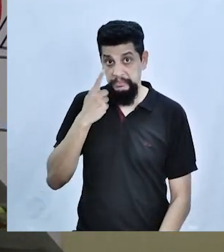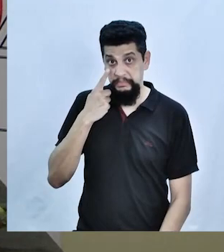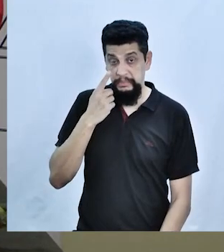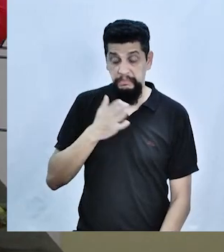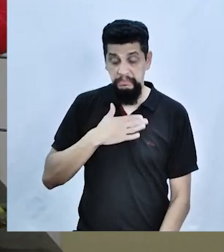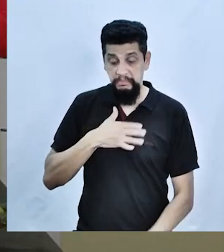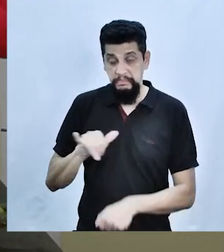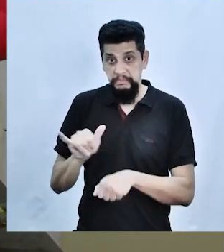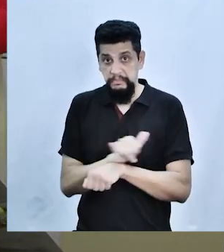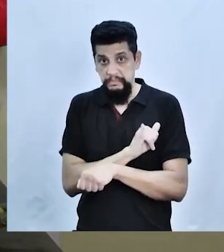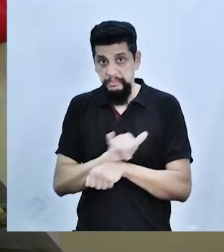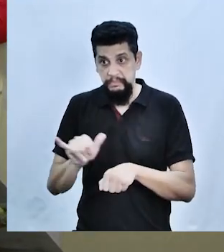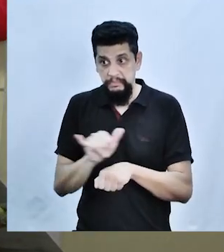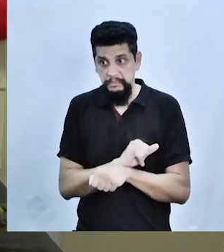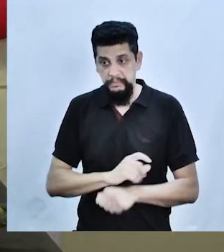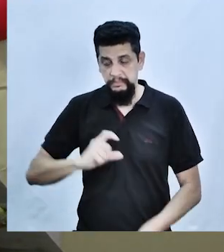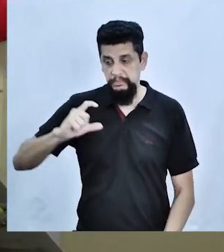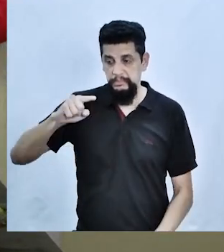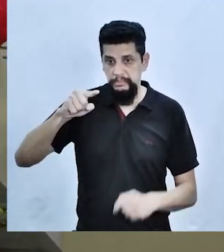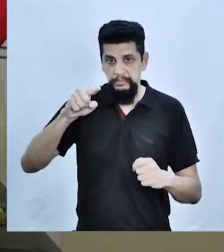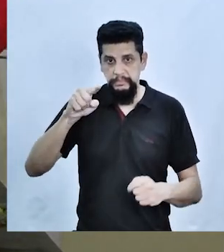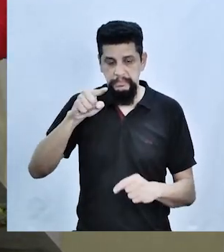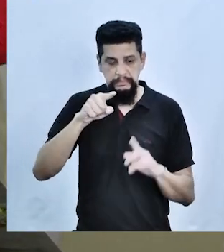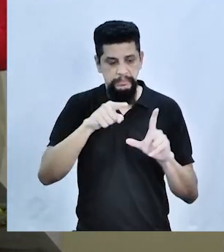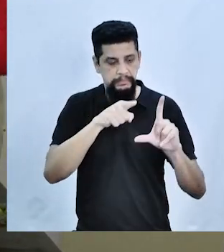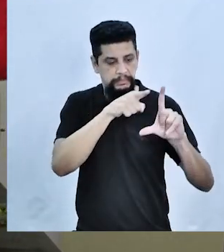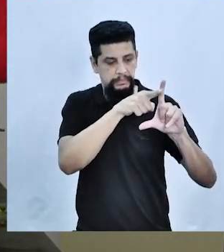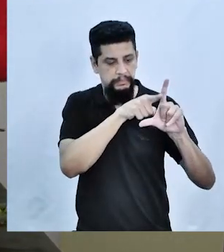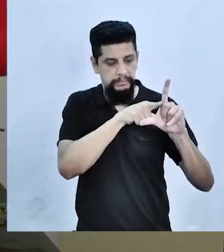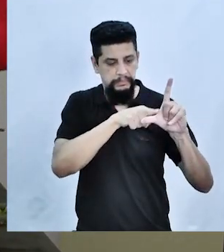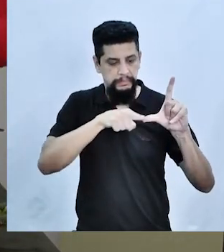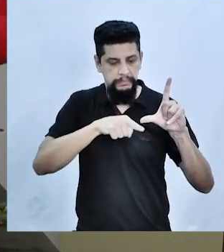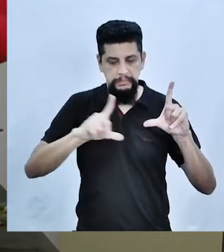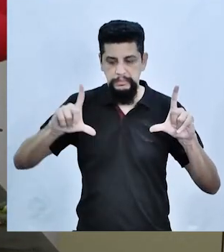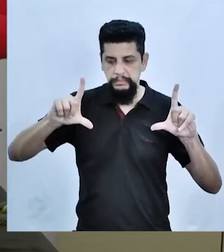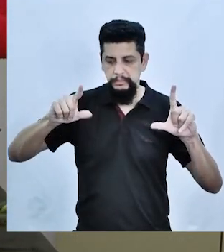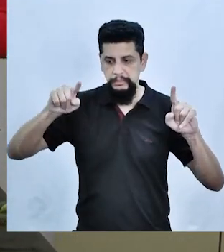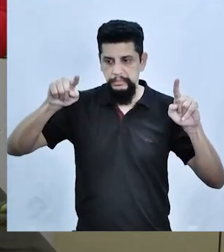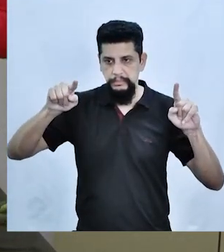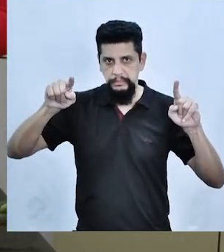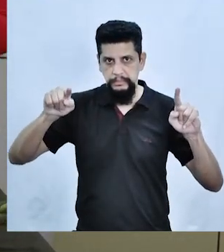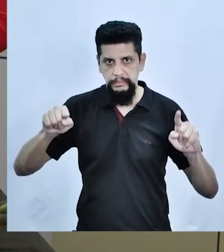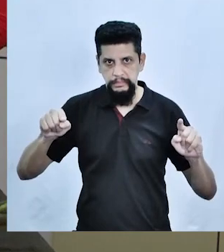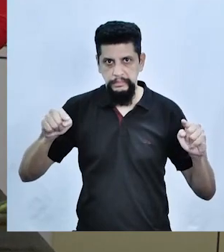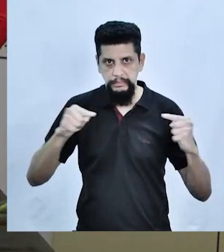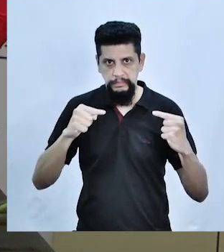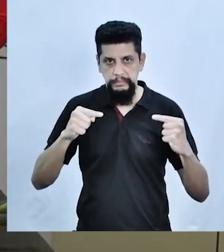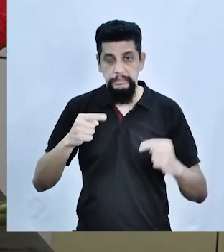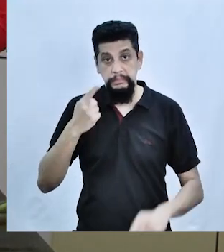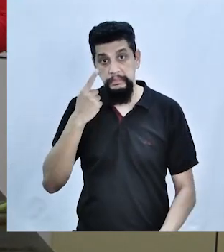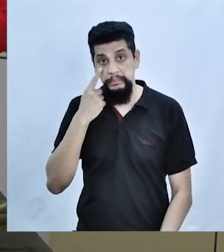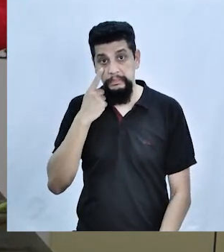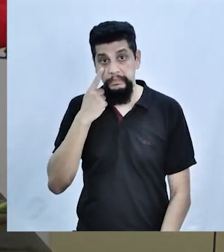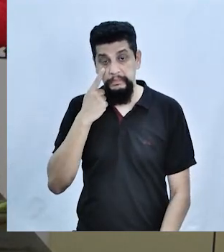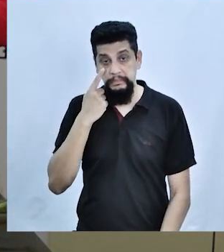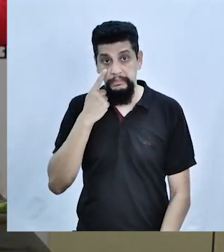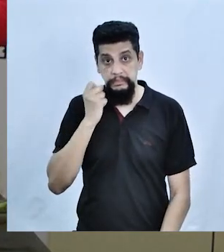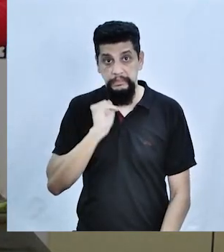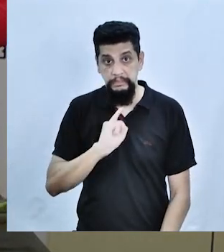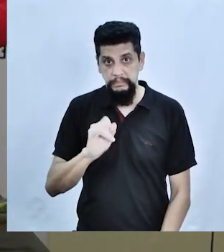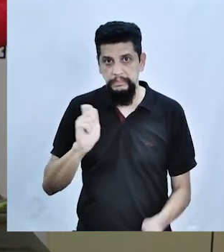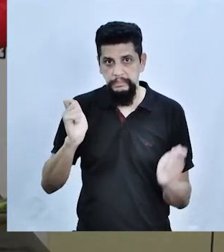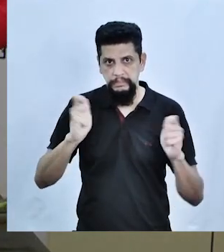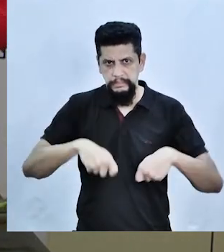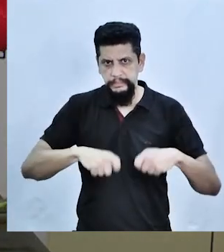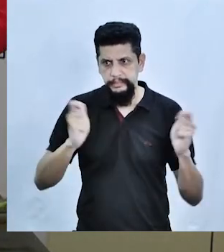Olha, a minha estratégia, geralmente, o canto, né? Aqui, ó, o retinho aqui fica no cantinho. Então, tá bom, tá? Então, vamos então, lá. Será que essa vem